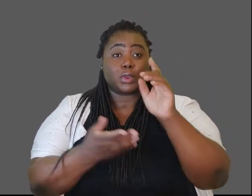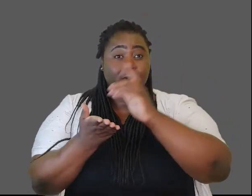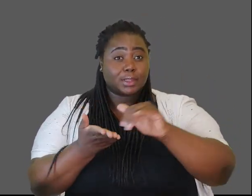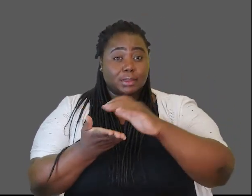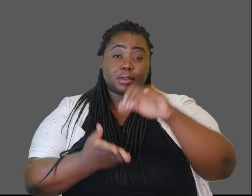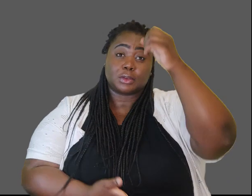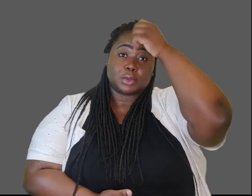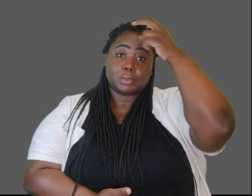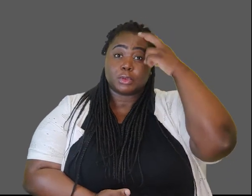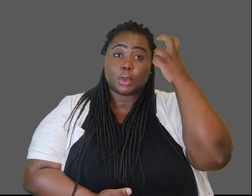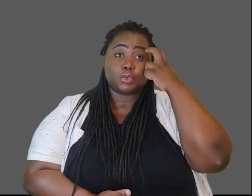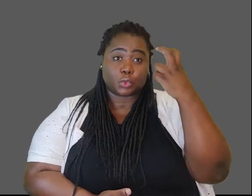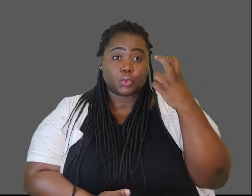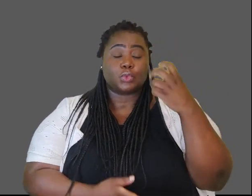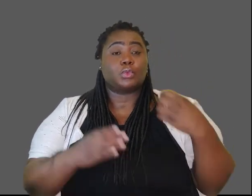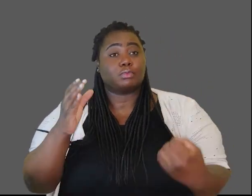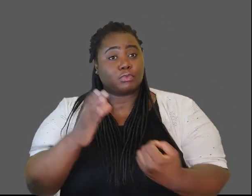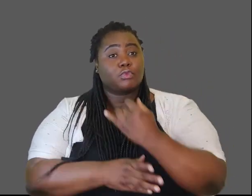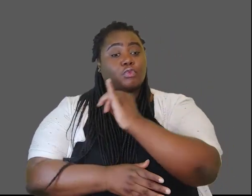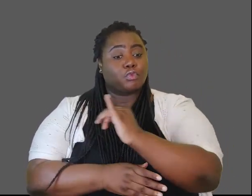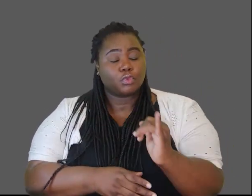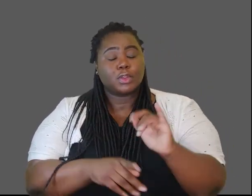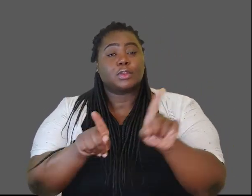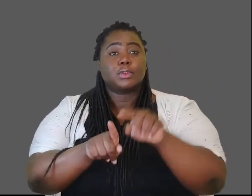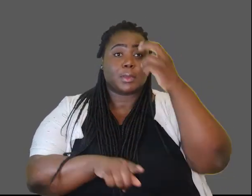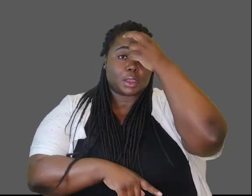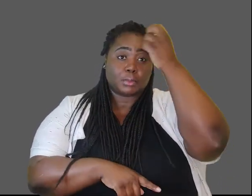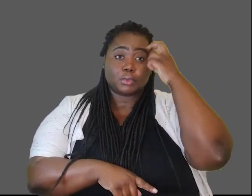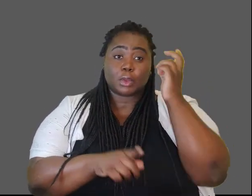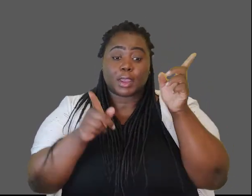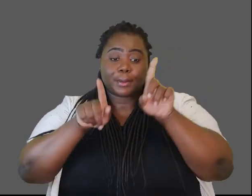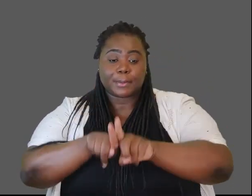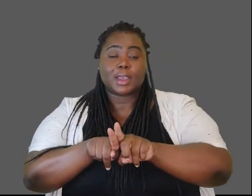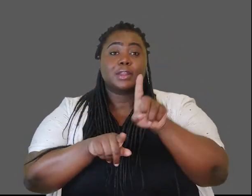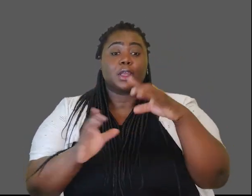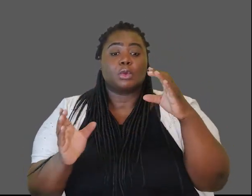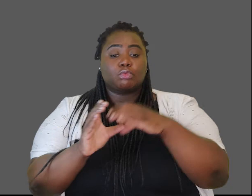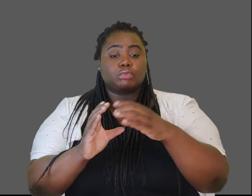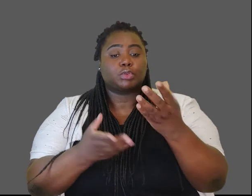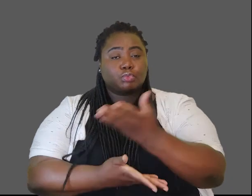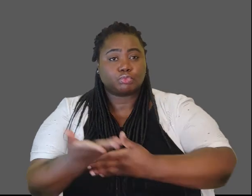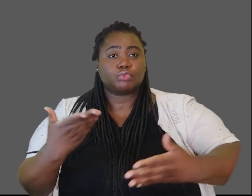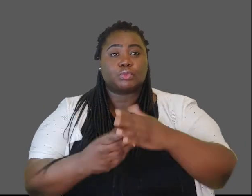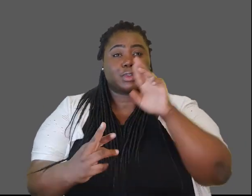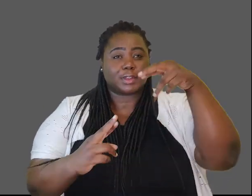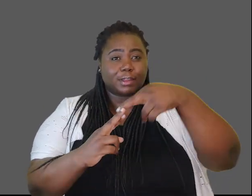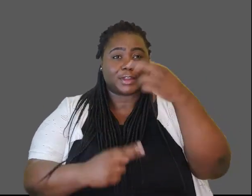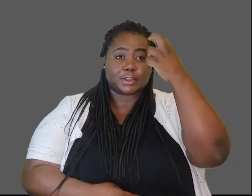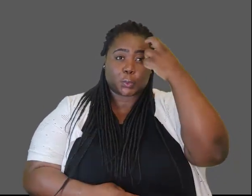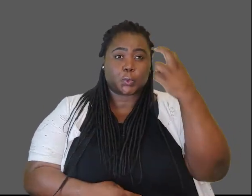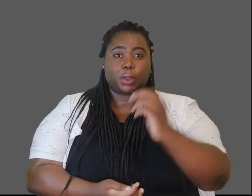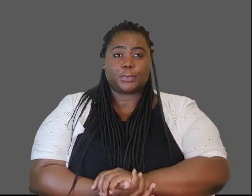da Secretaria Municipal de Cultura e Fundação Municipal de Cultura, em parceria com o Centro de Intercâmbio e